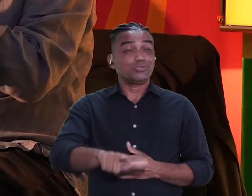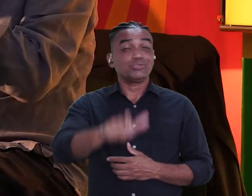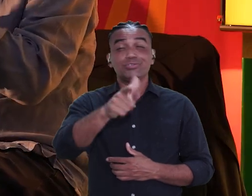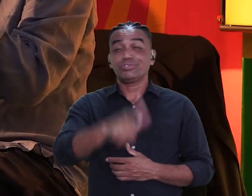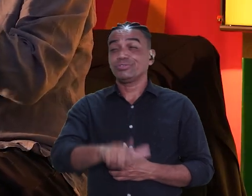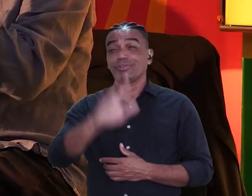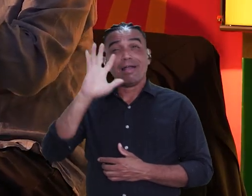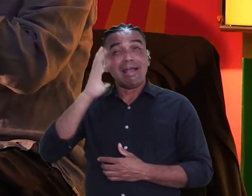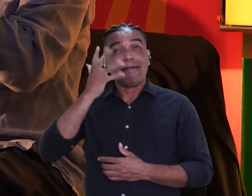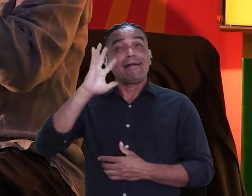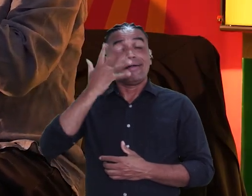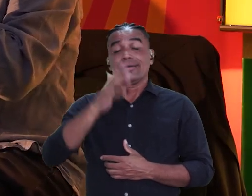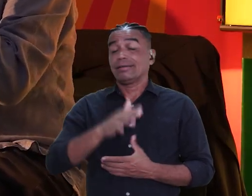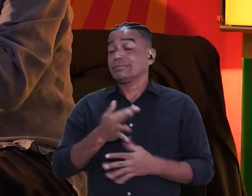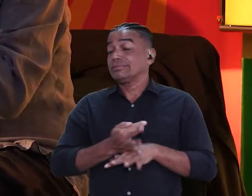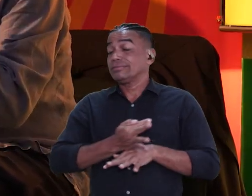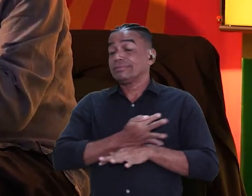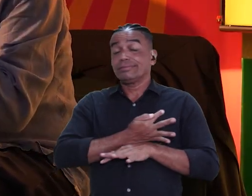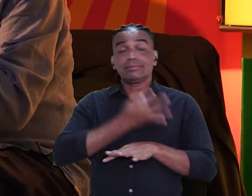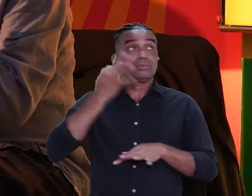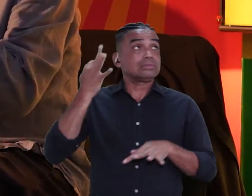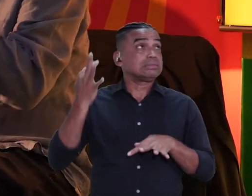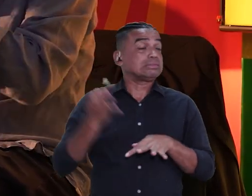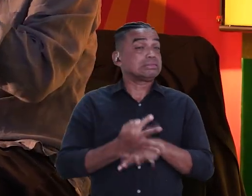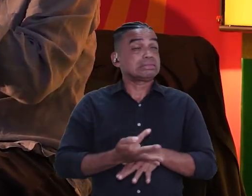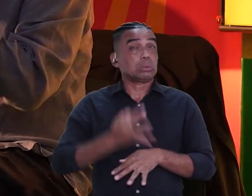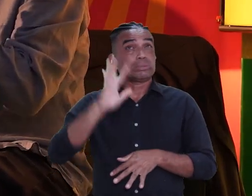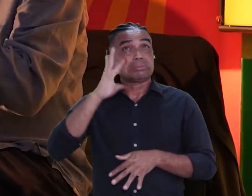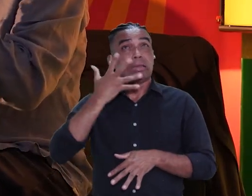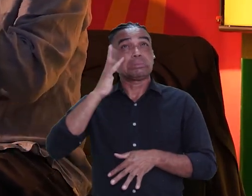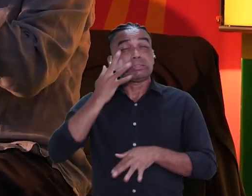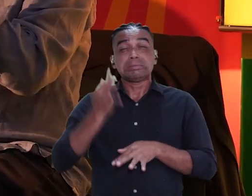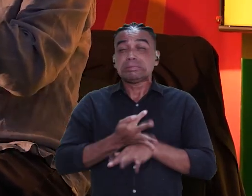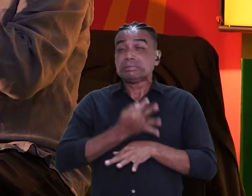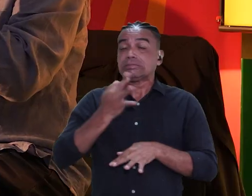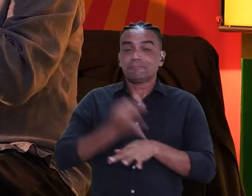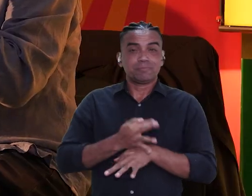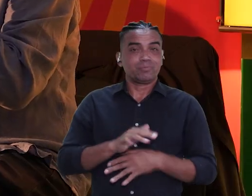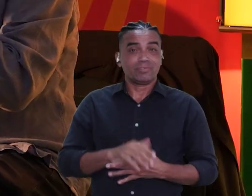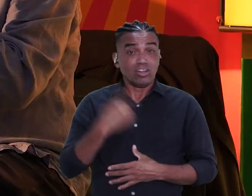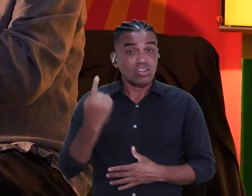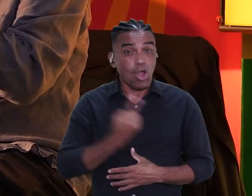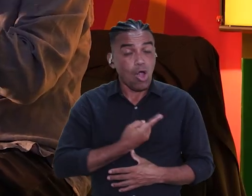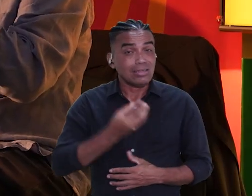Já não viu o insuportável? Quem de nós não